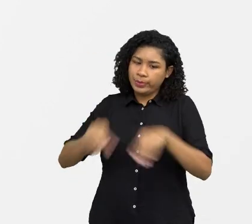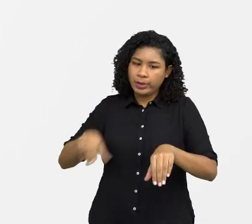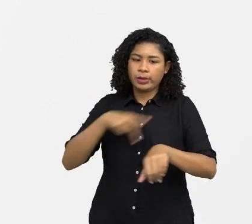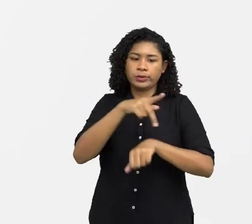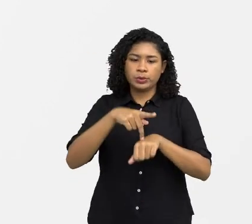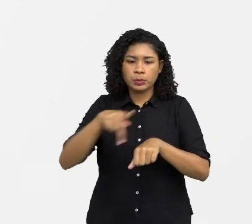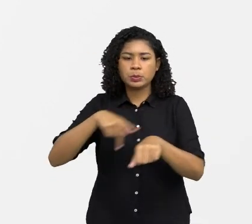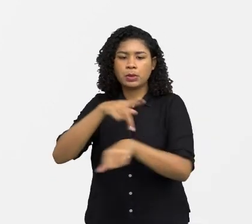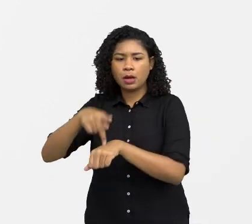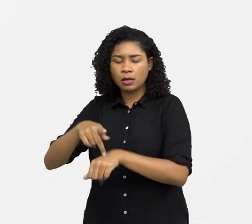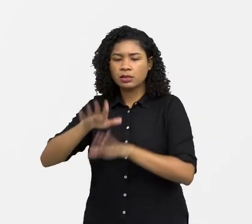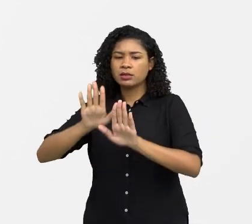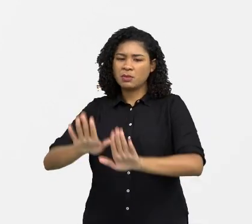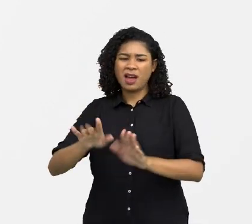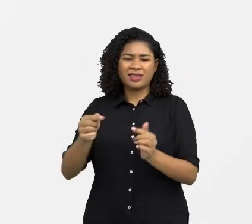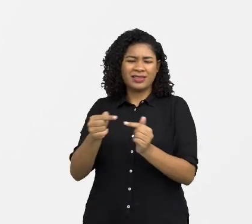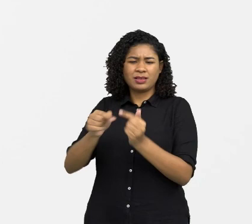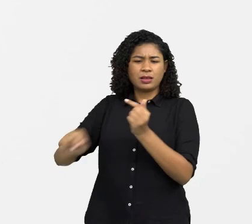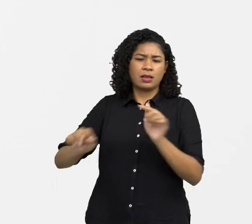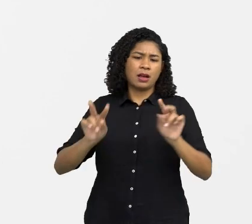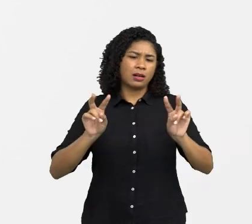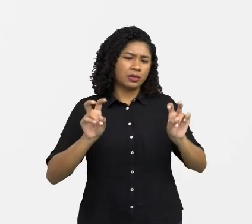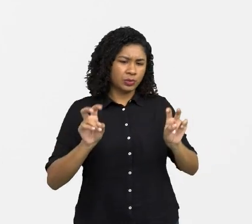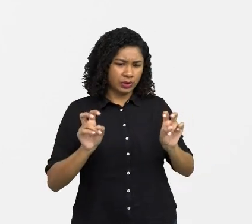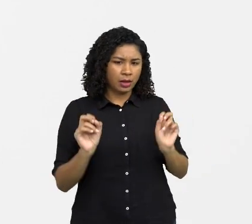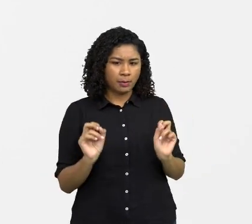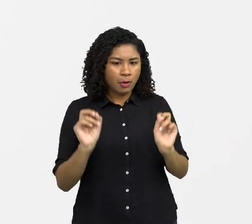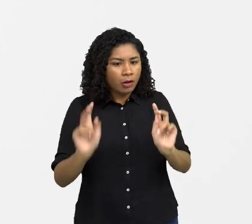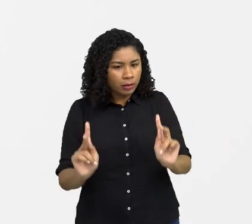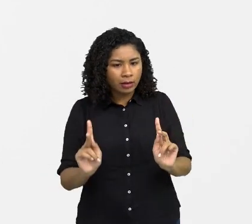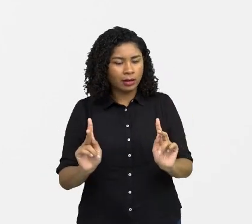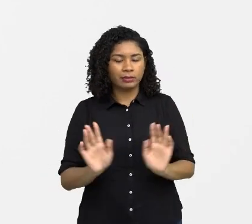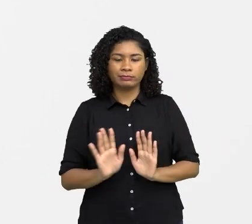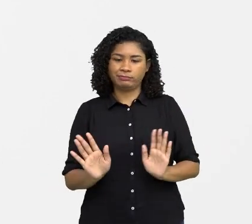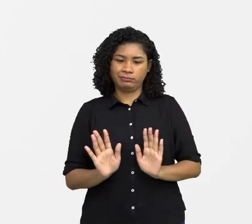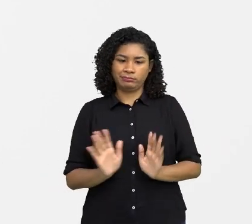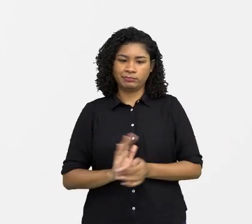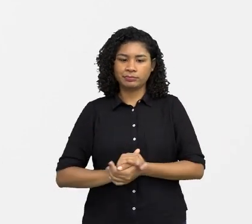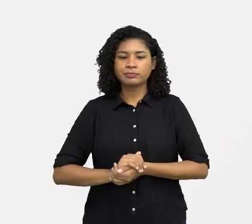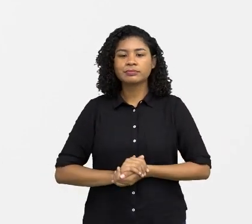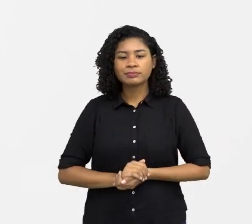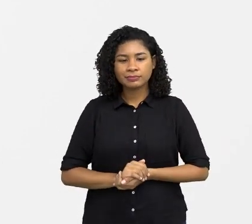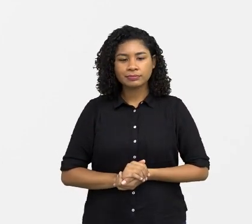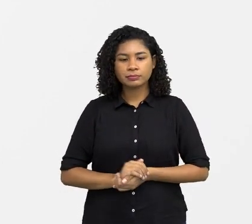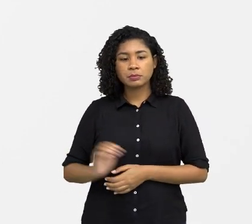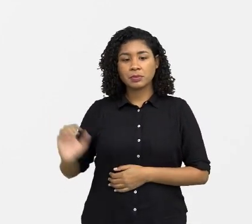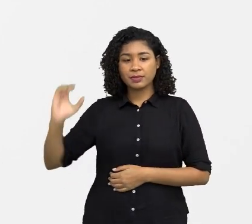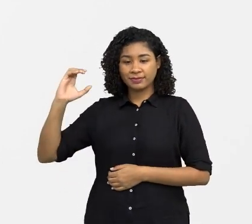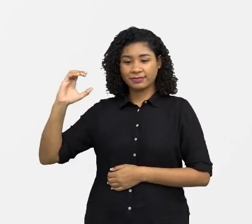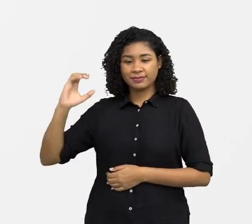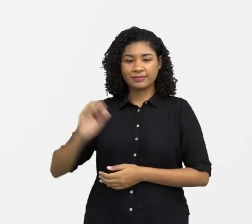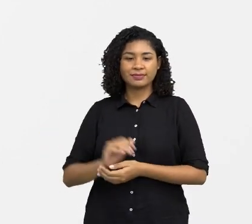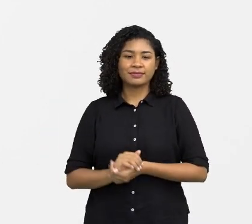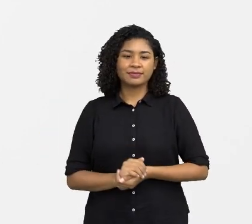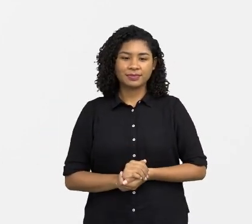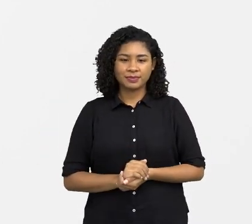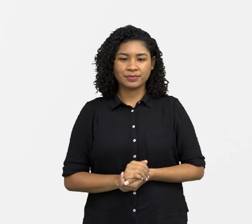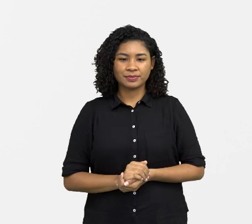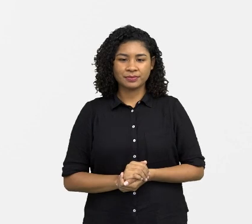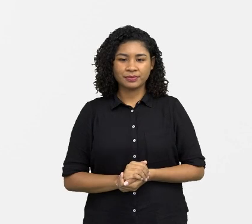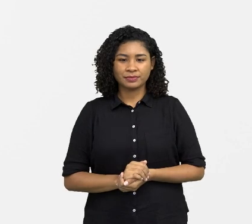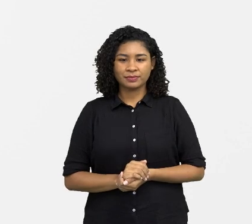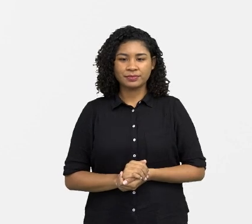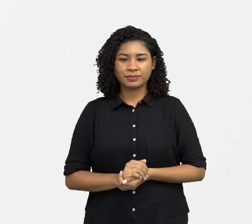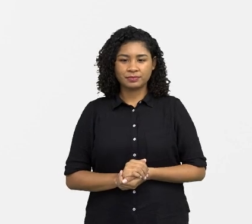essa diminuição das distâncias no planeta não está relacionada totalmente a isso. Letra C está dizendo aí que